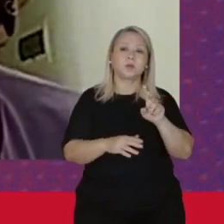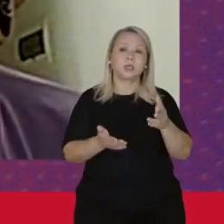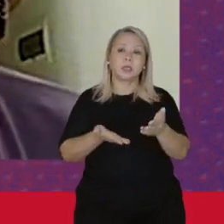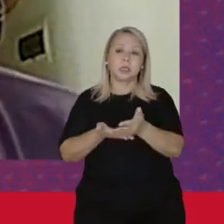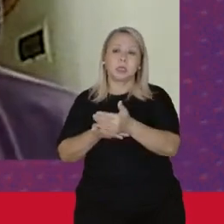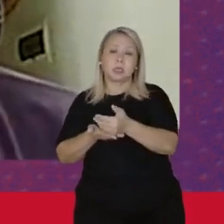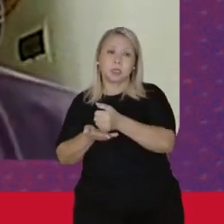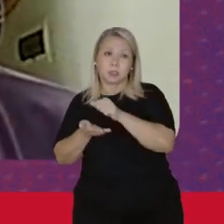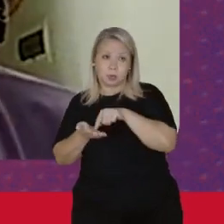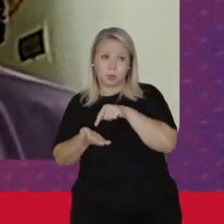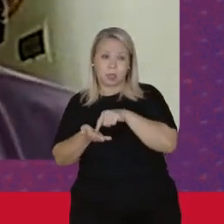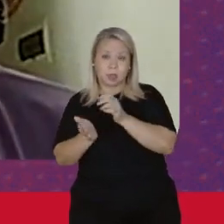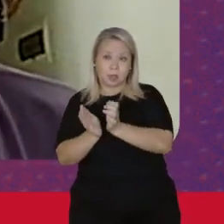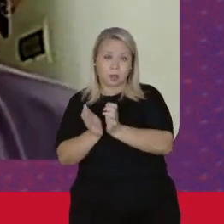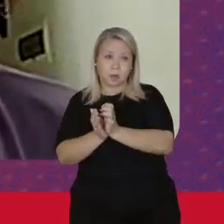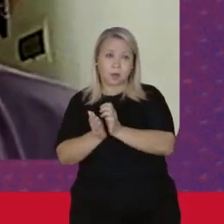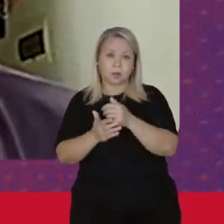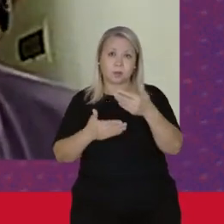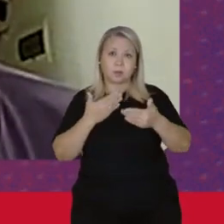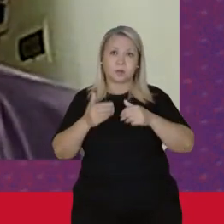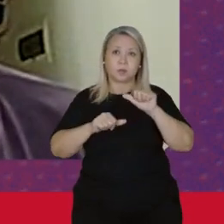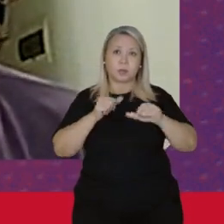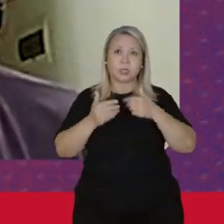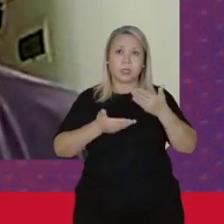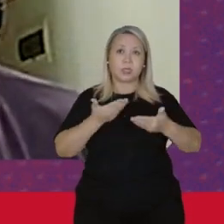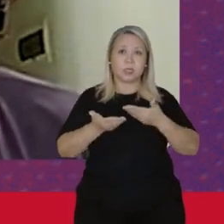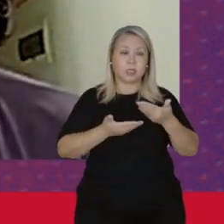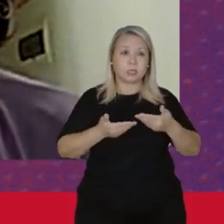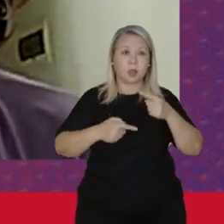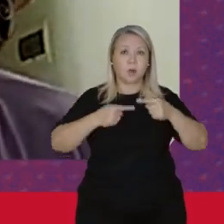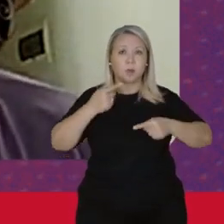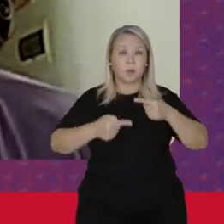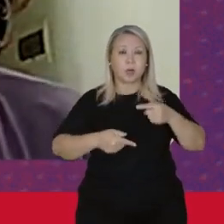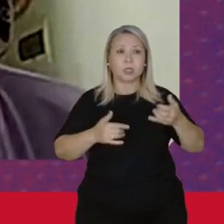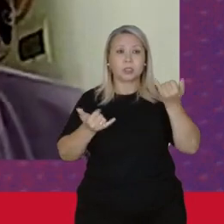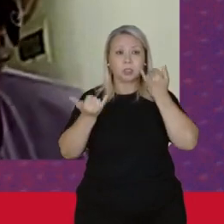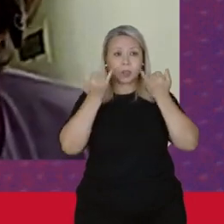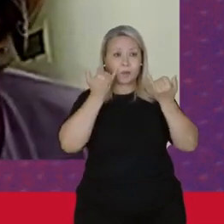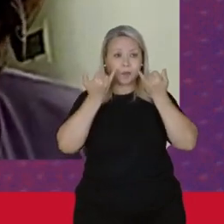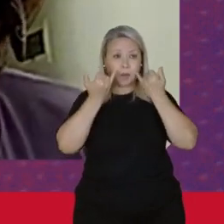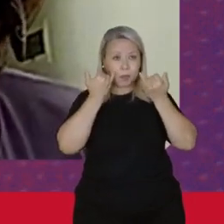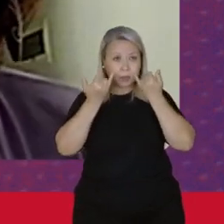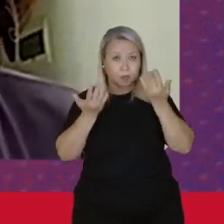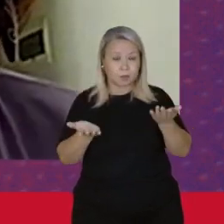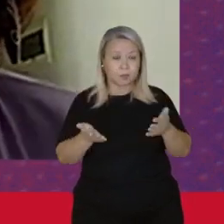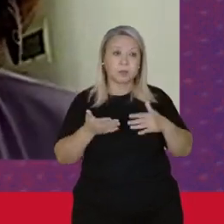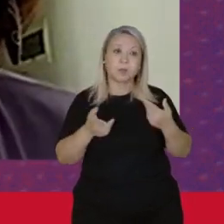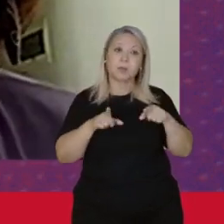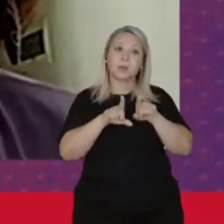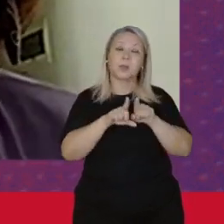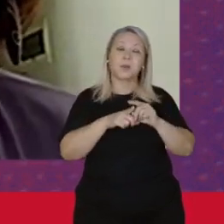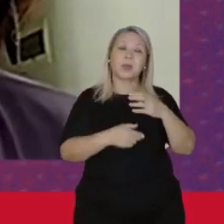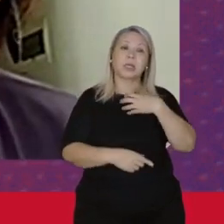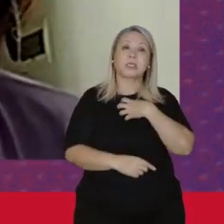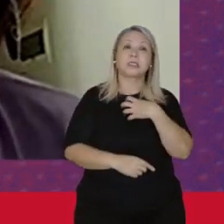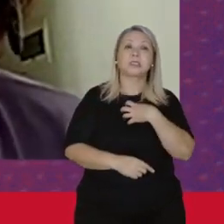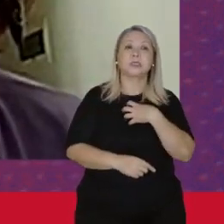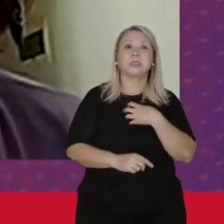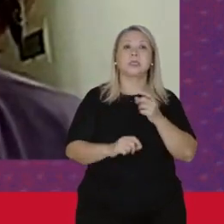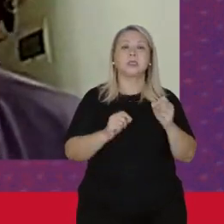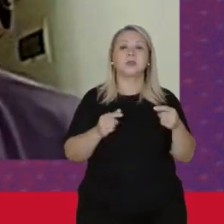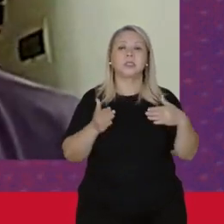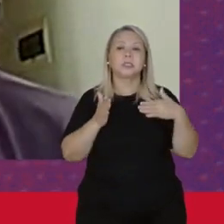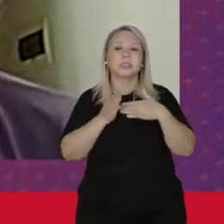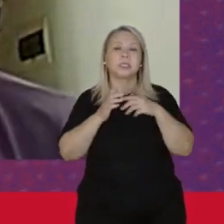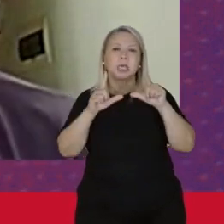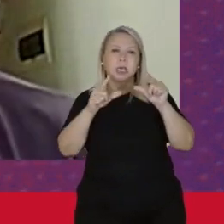é a mudança em relação à política de informações, né? Então, também é nesse sentido de